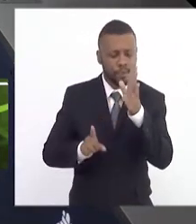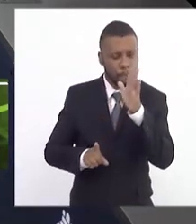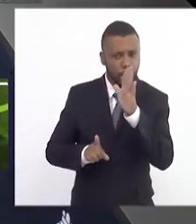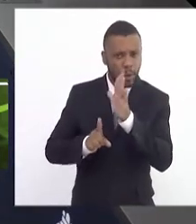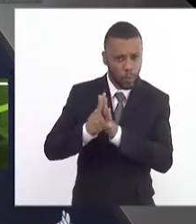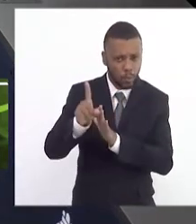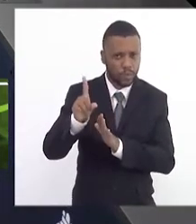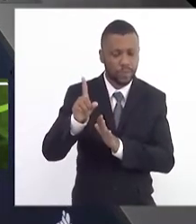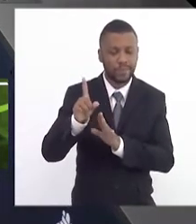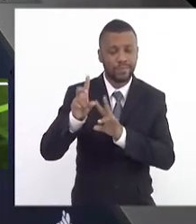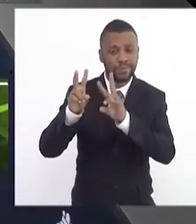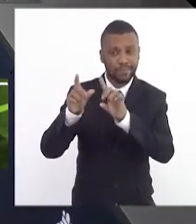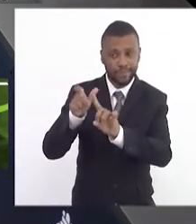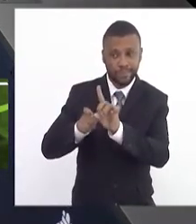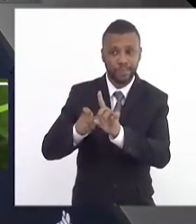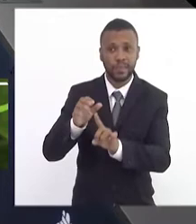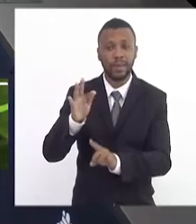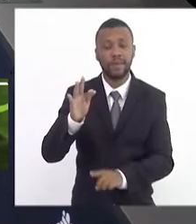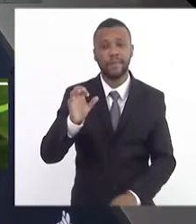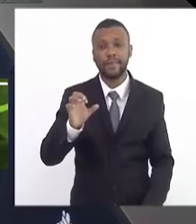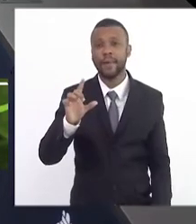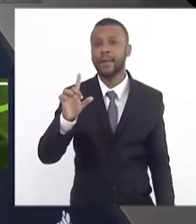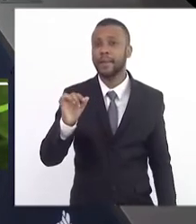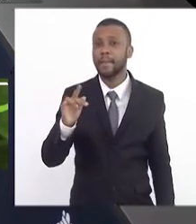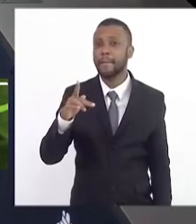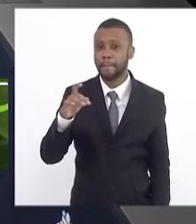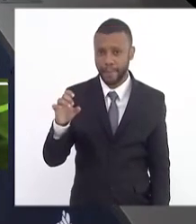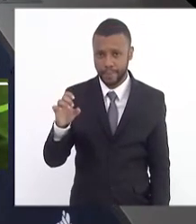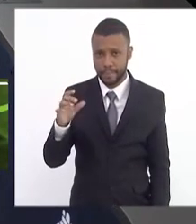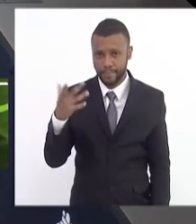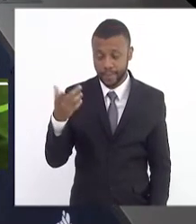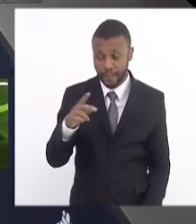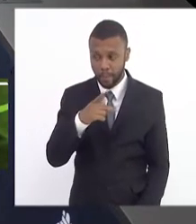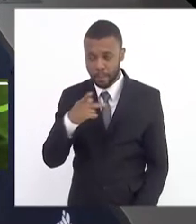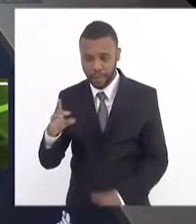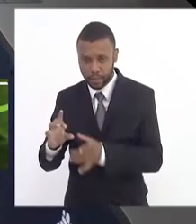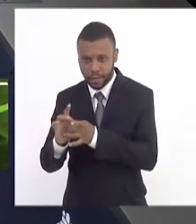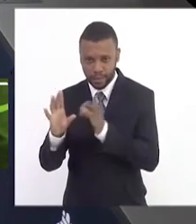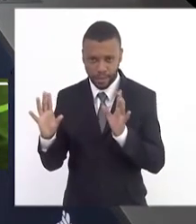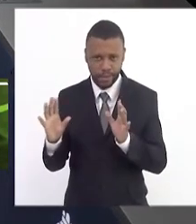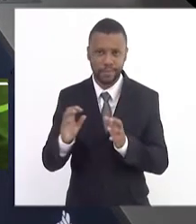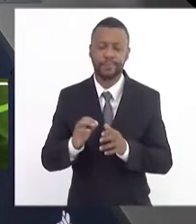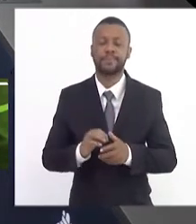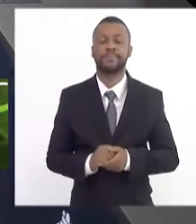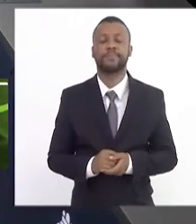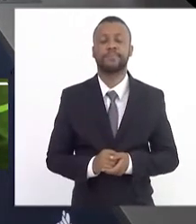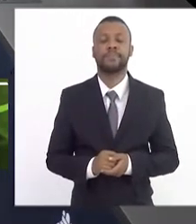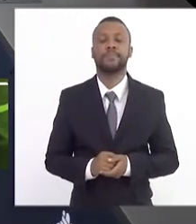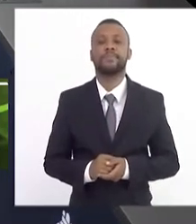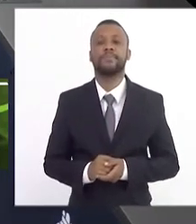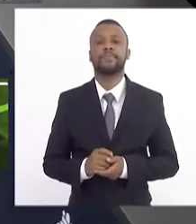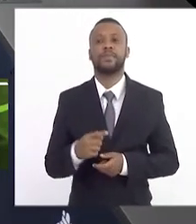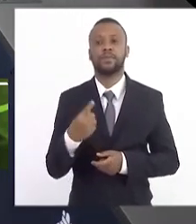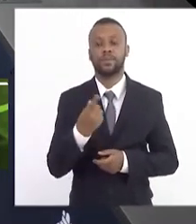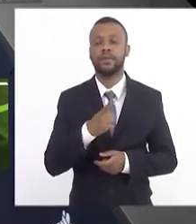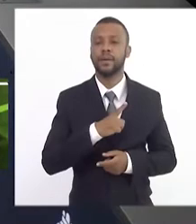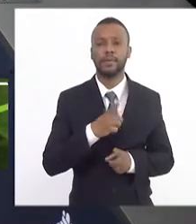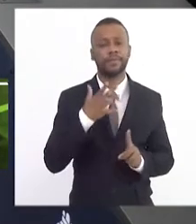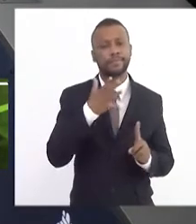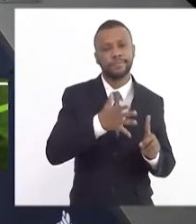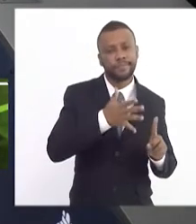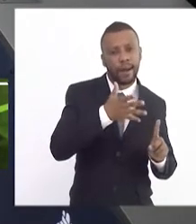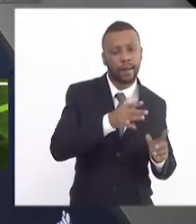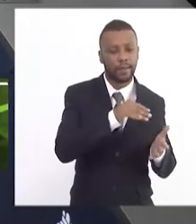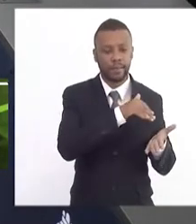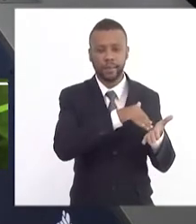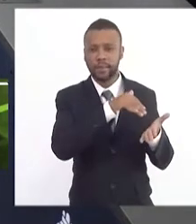senhor Felipe, se me permite, nosso presidente, que é o seguinte: a gente teve aqui a fala do secretário,